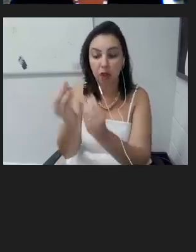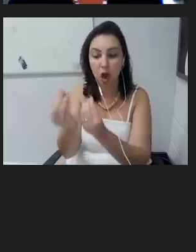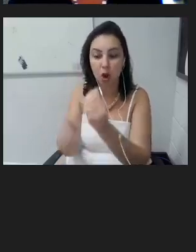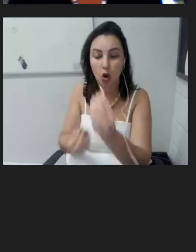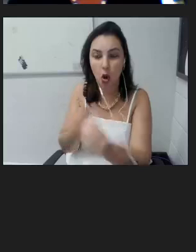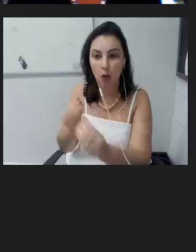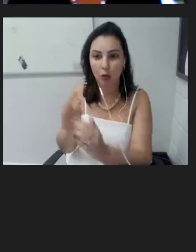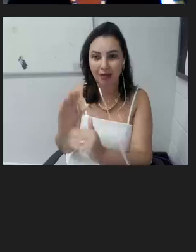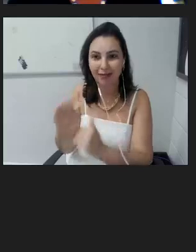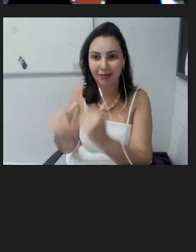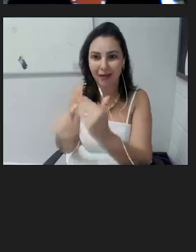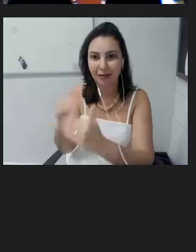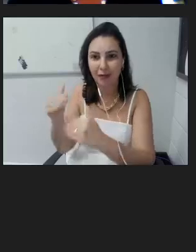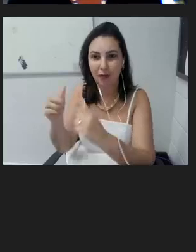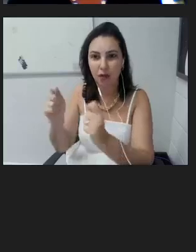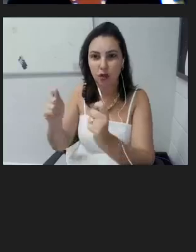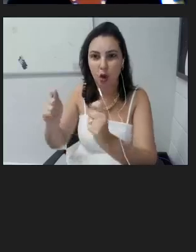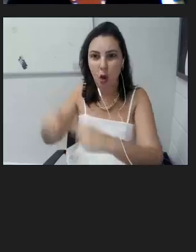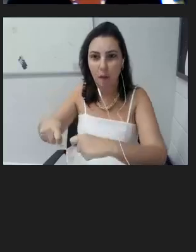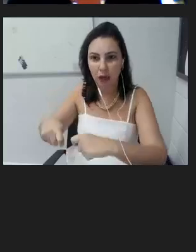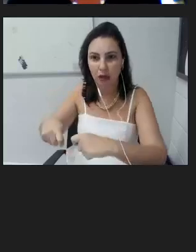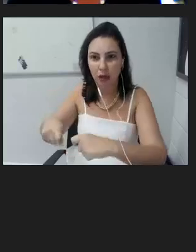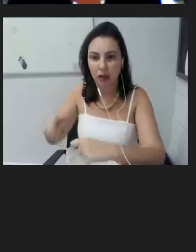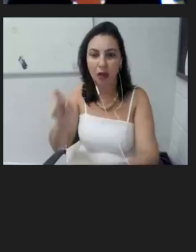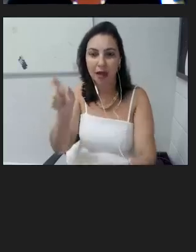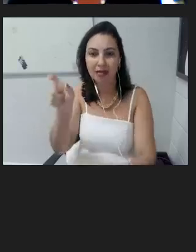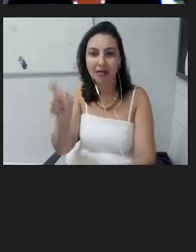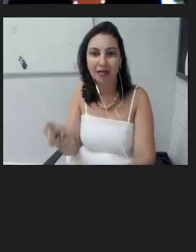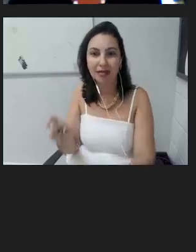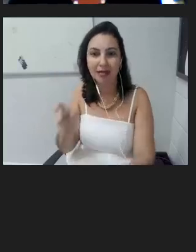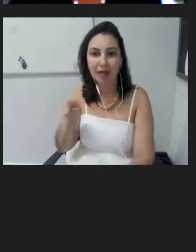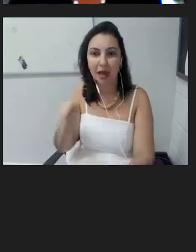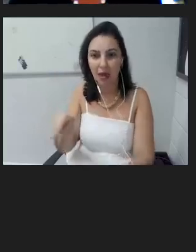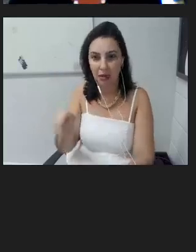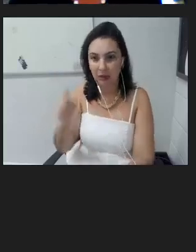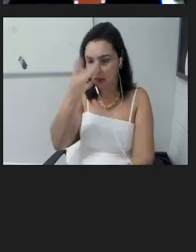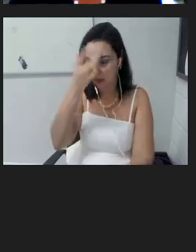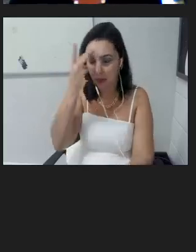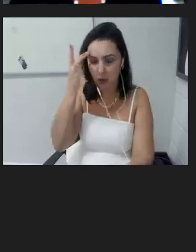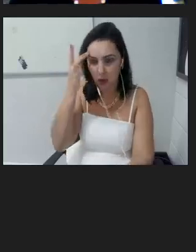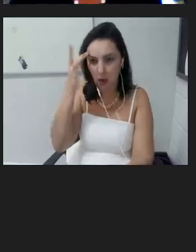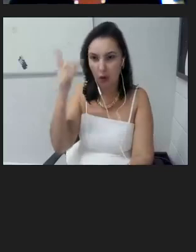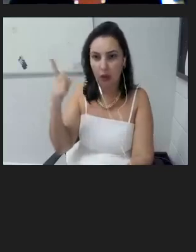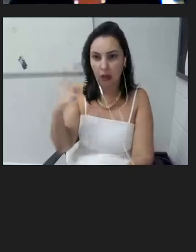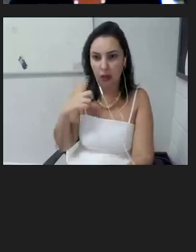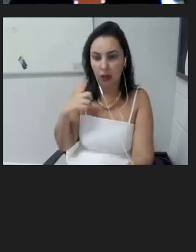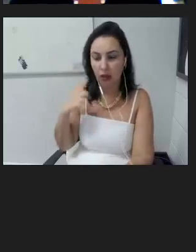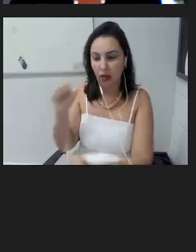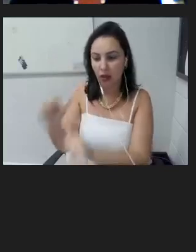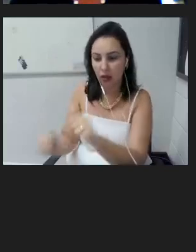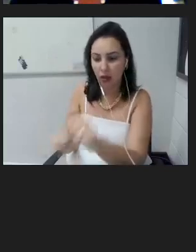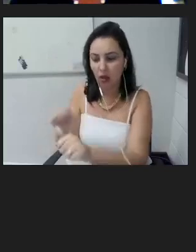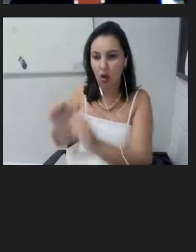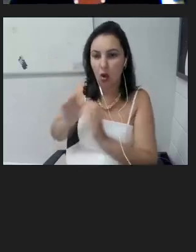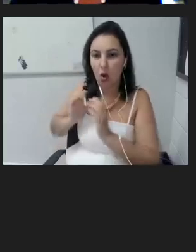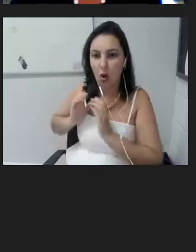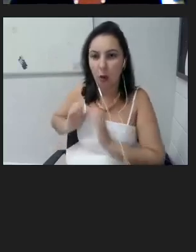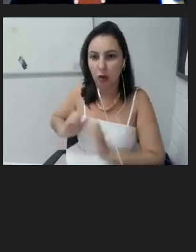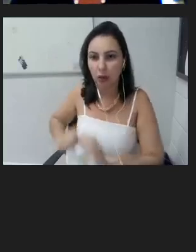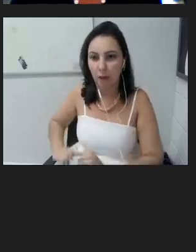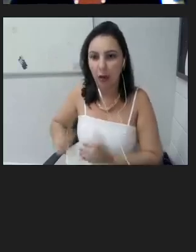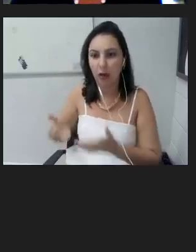as competências dessa pessoa que apresenta alterações tanto de comportamento